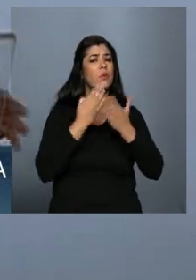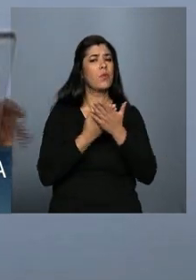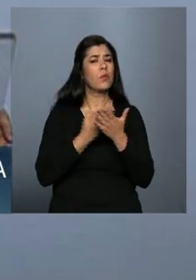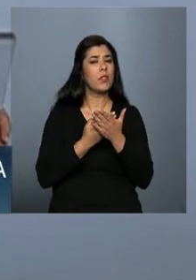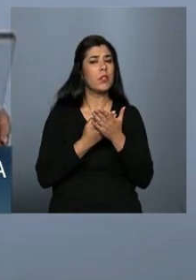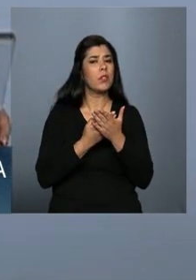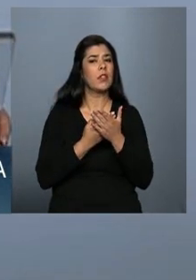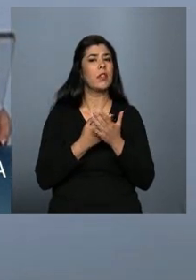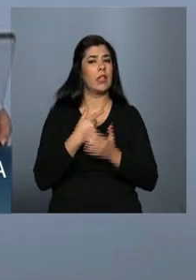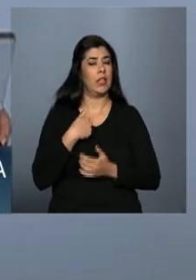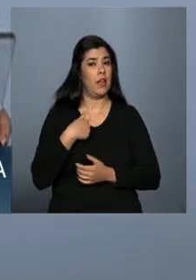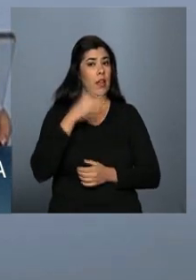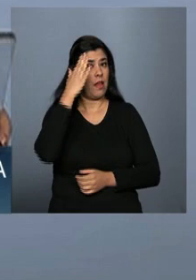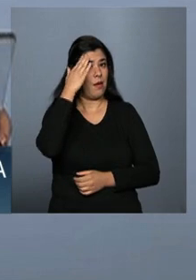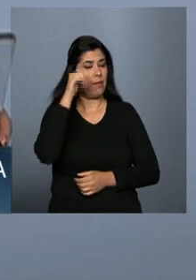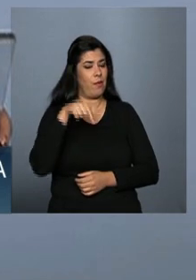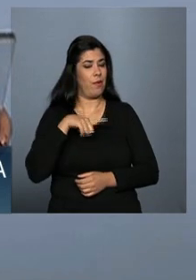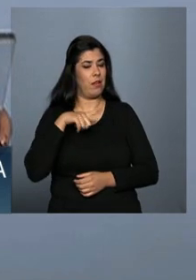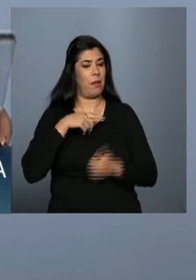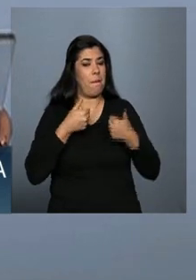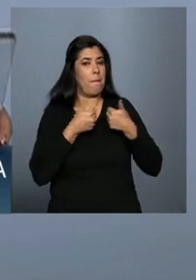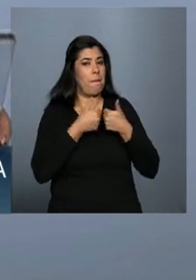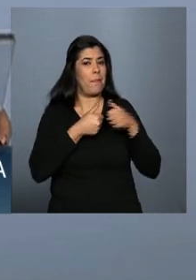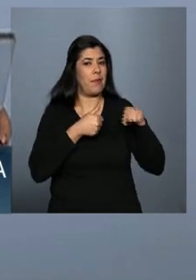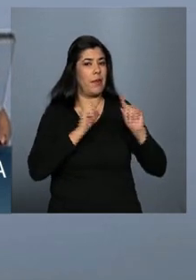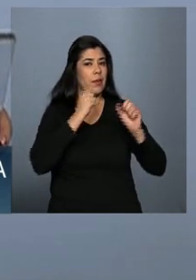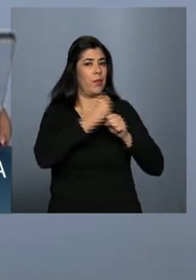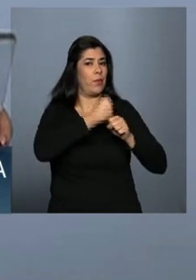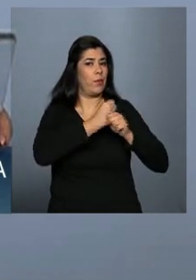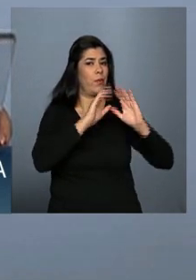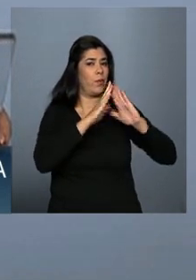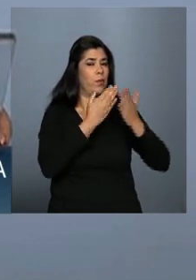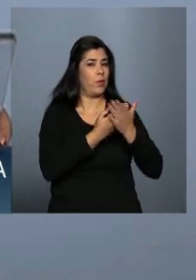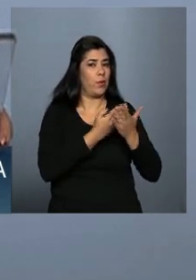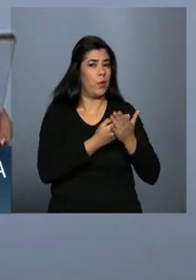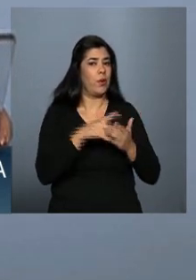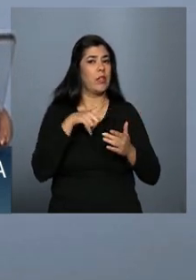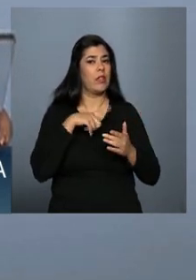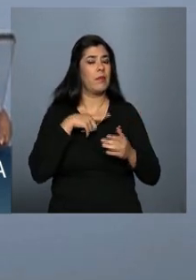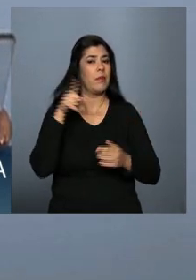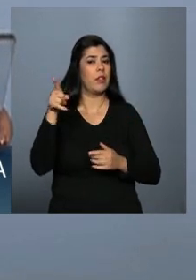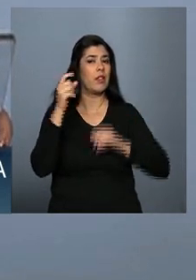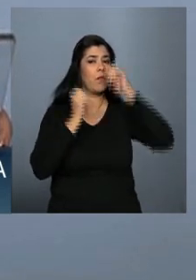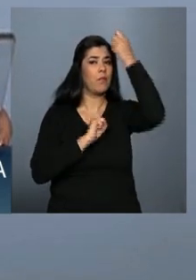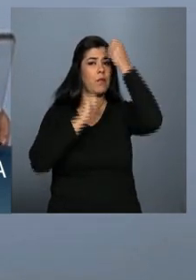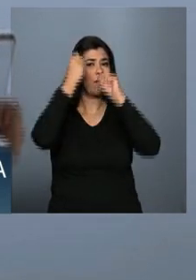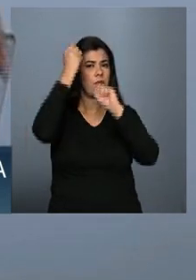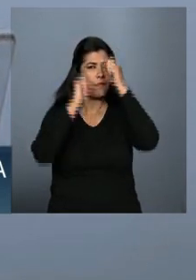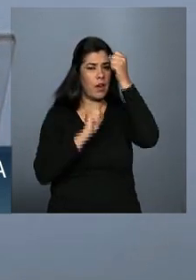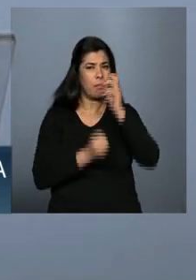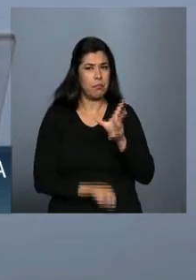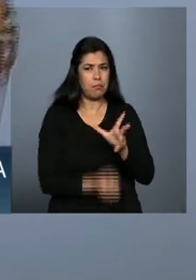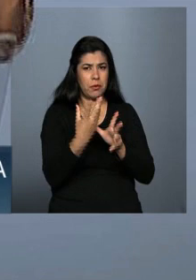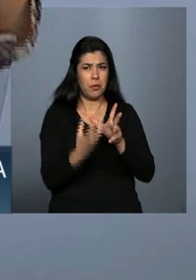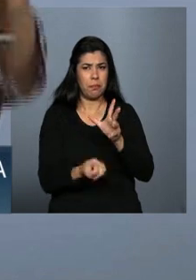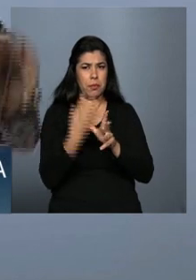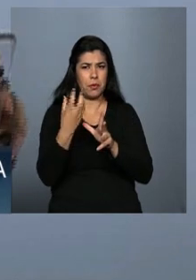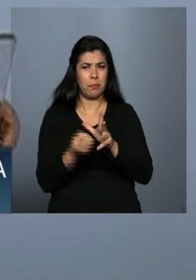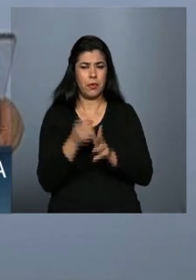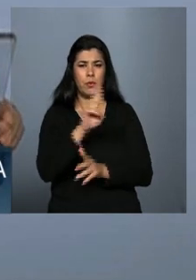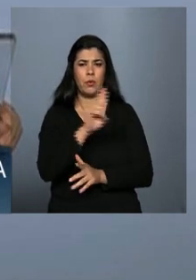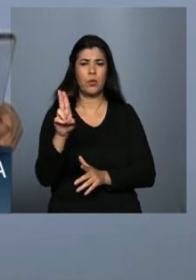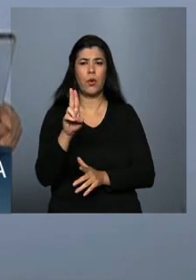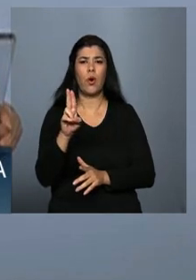soube que aqui perto está sendo construída uma escola. E aqui perto tem uma fábrica de escolas que leva o